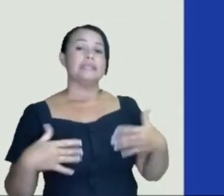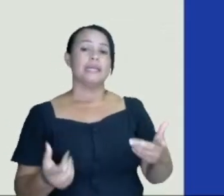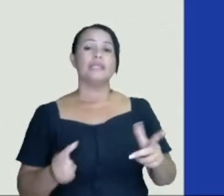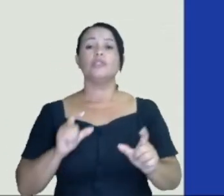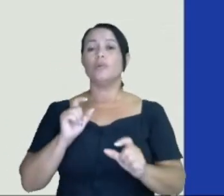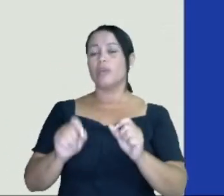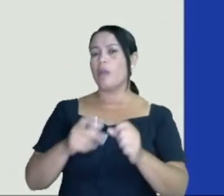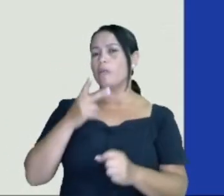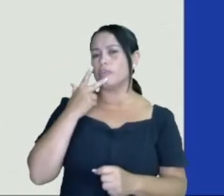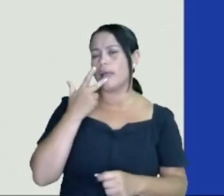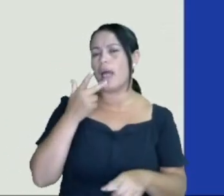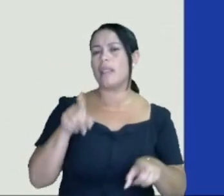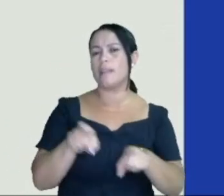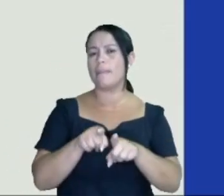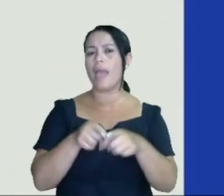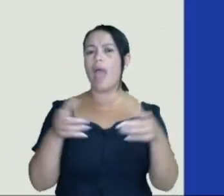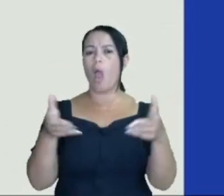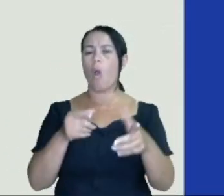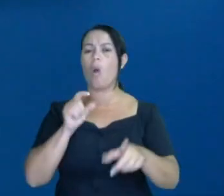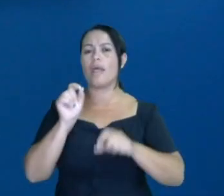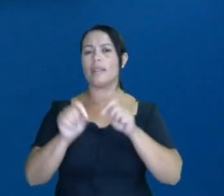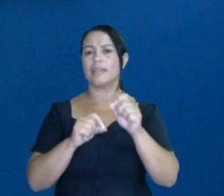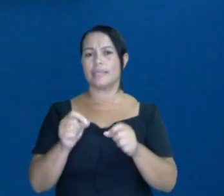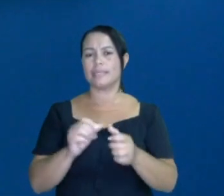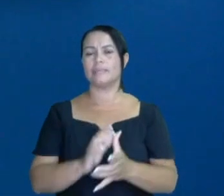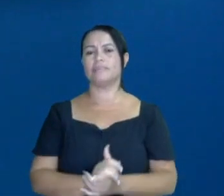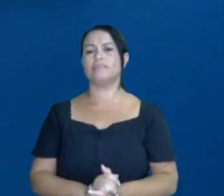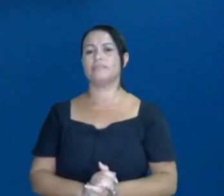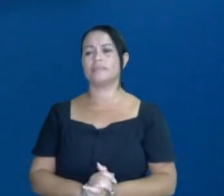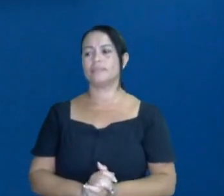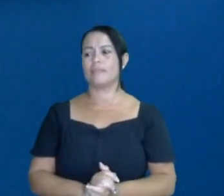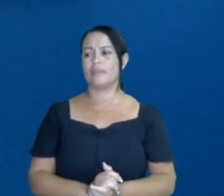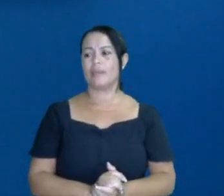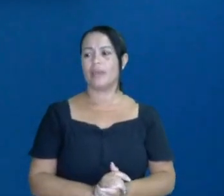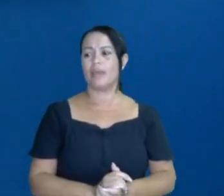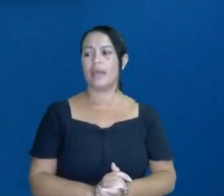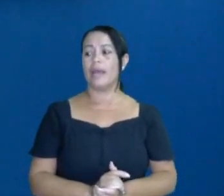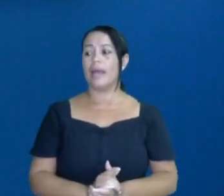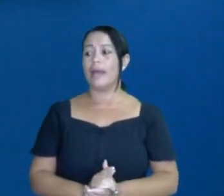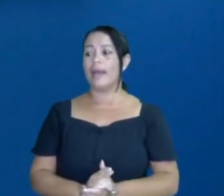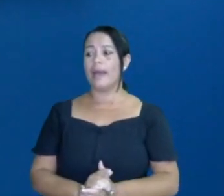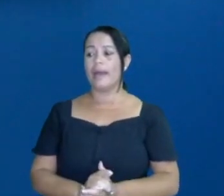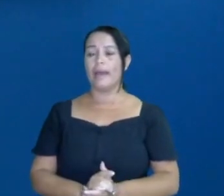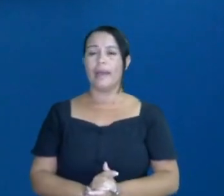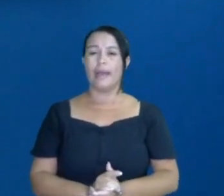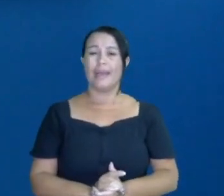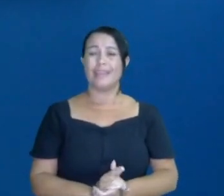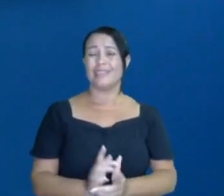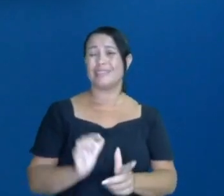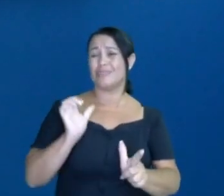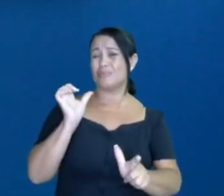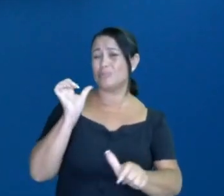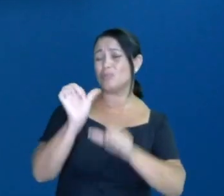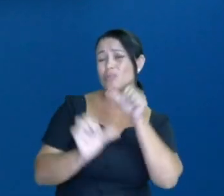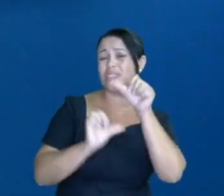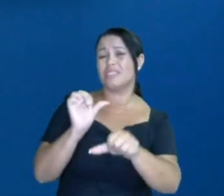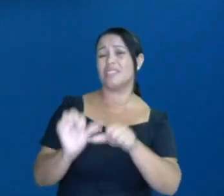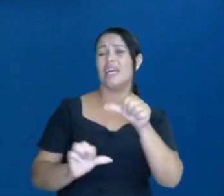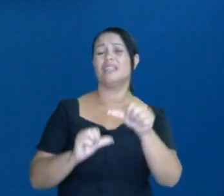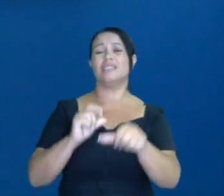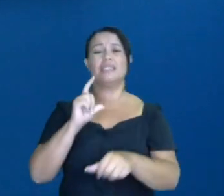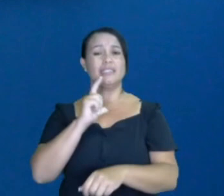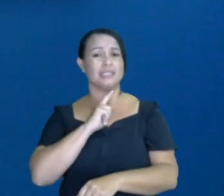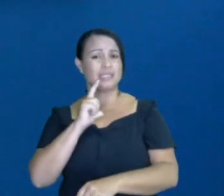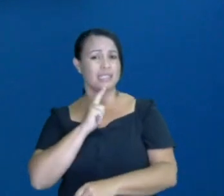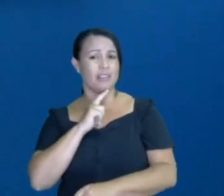Gente, vamos falar também agora a nossa reforma. Quais foram as mudanças nessa